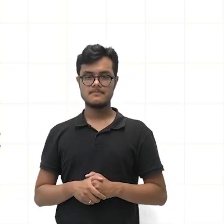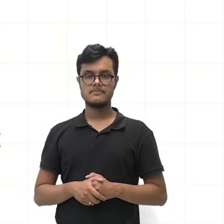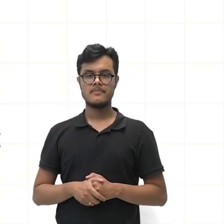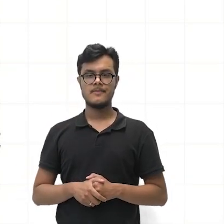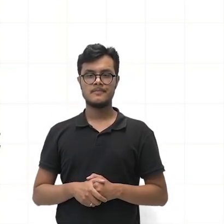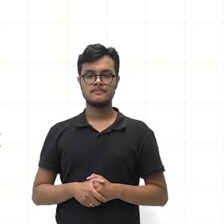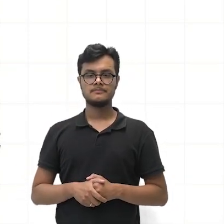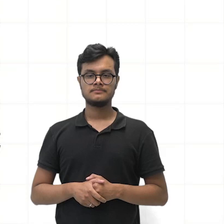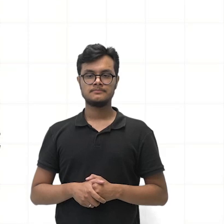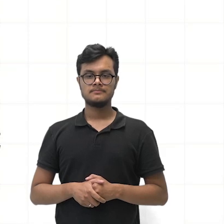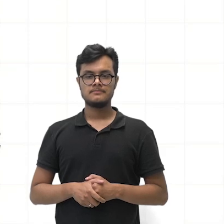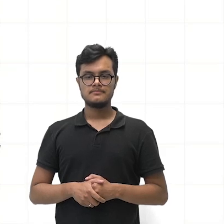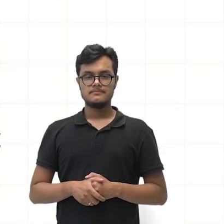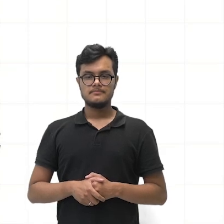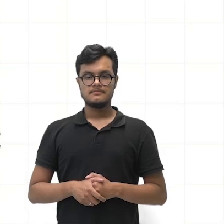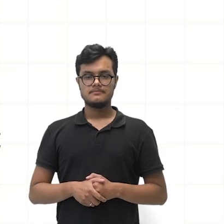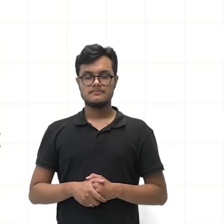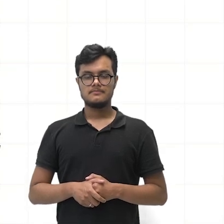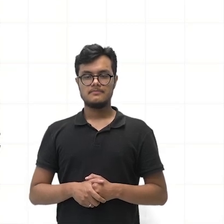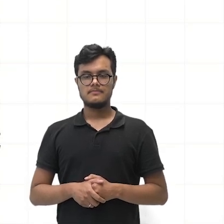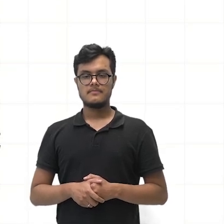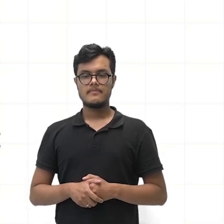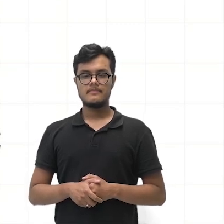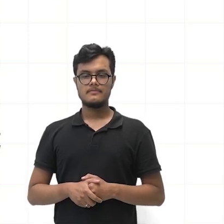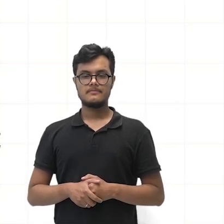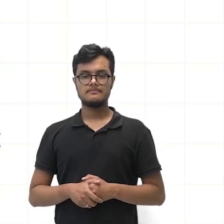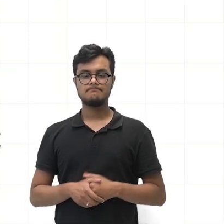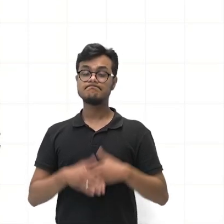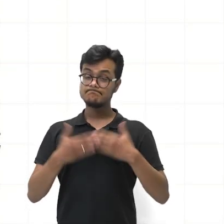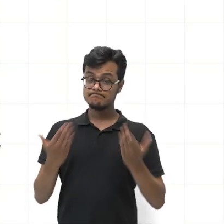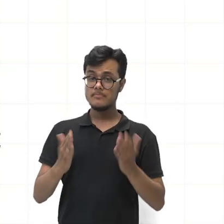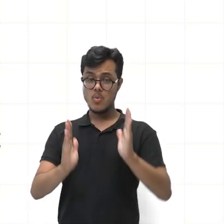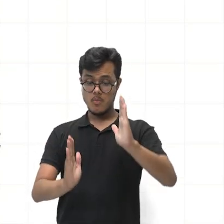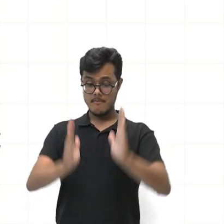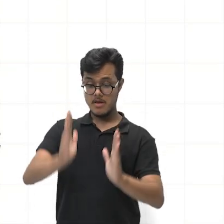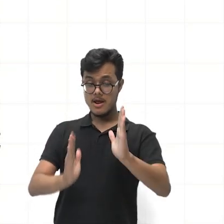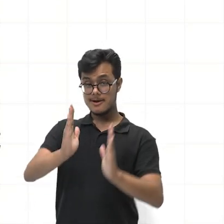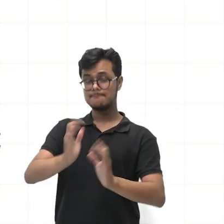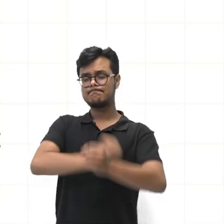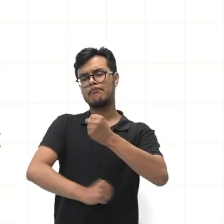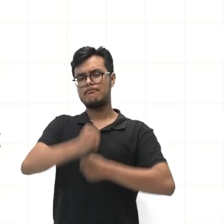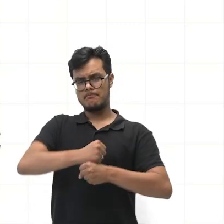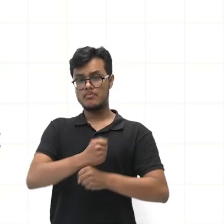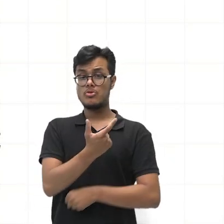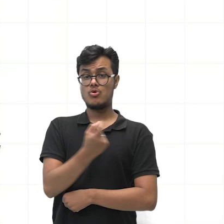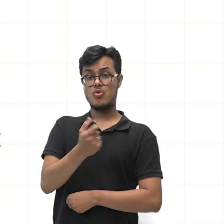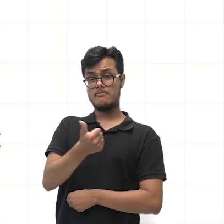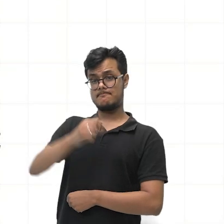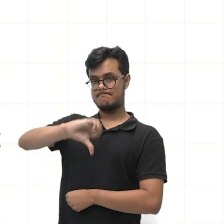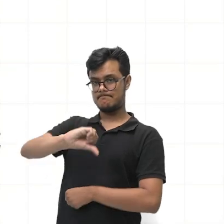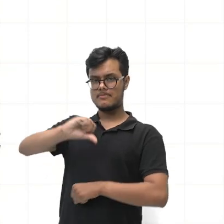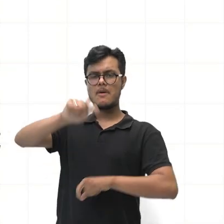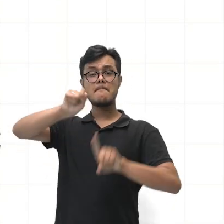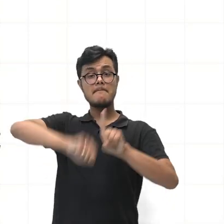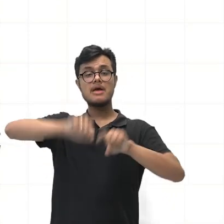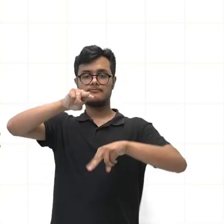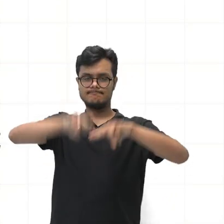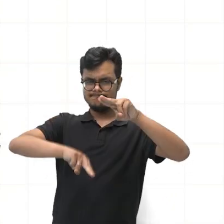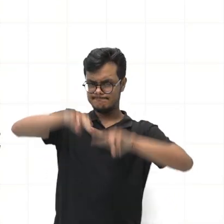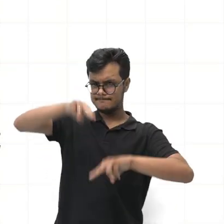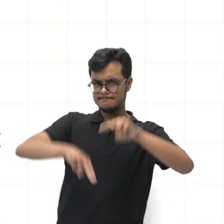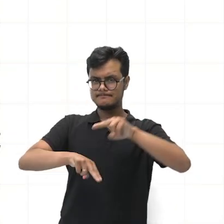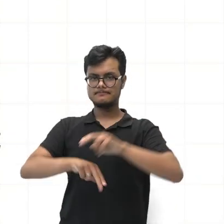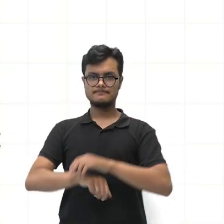real. Então, isso daqui foi o comportamento de preços desses itens durante o ano